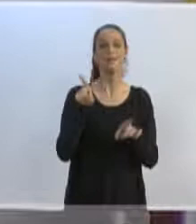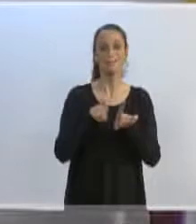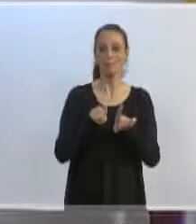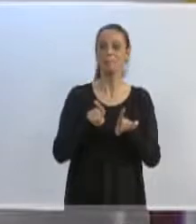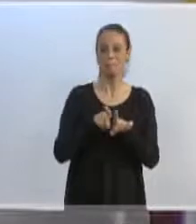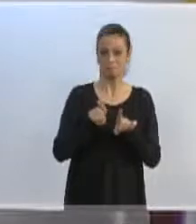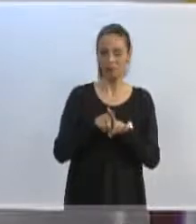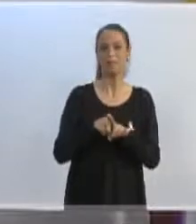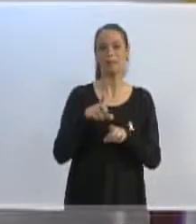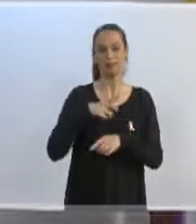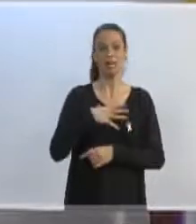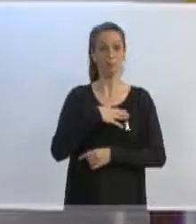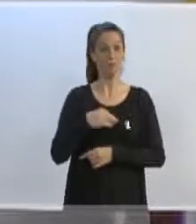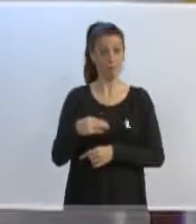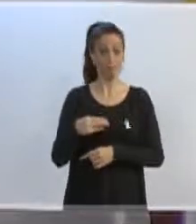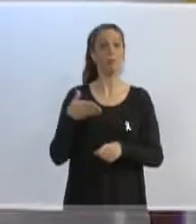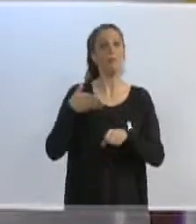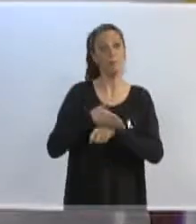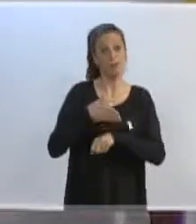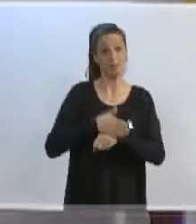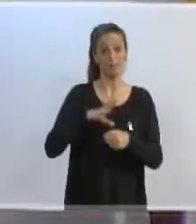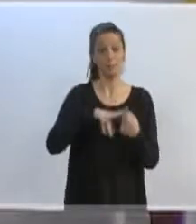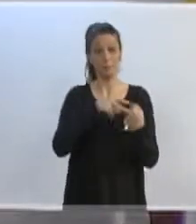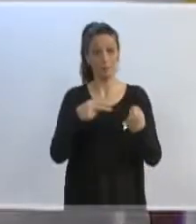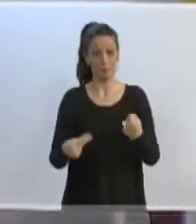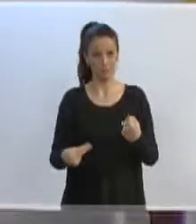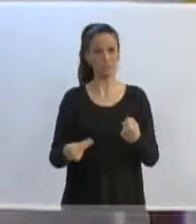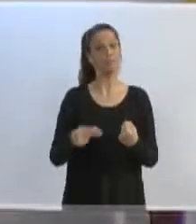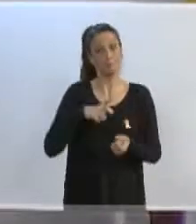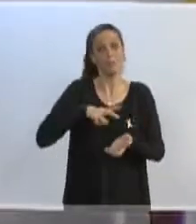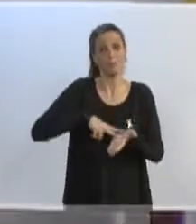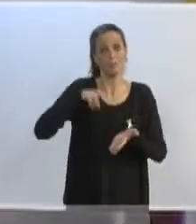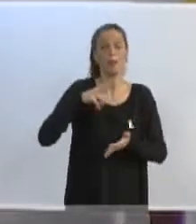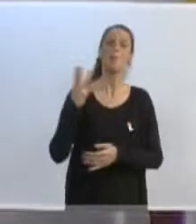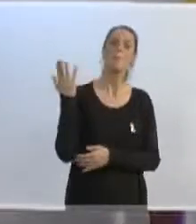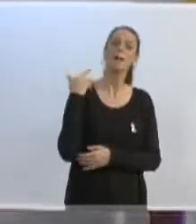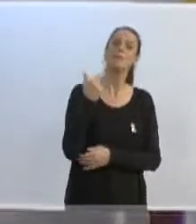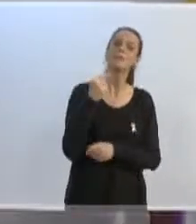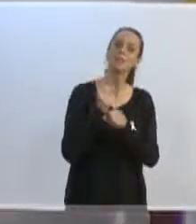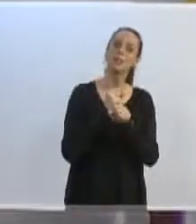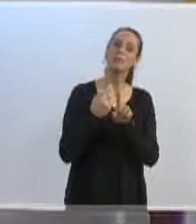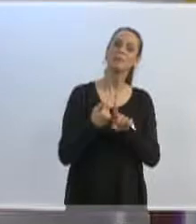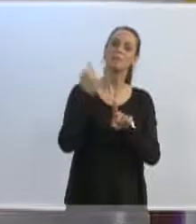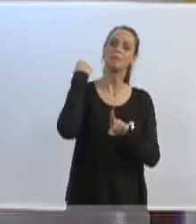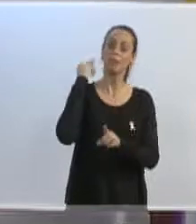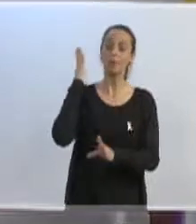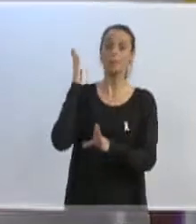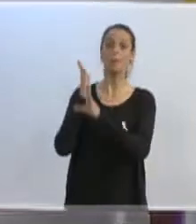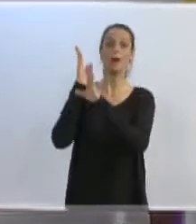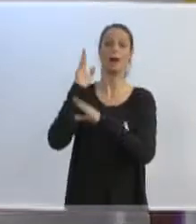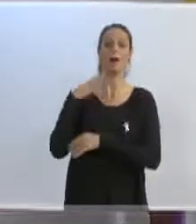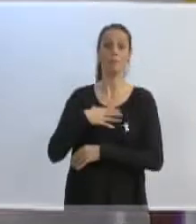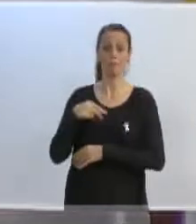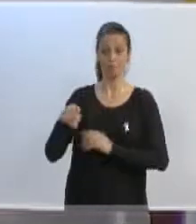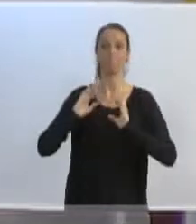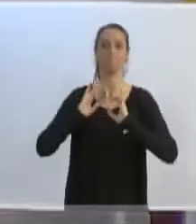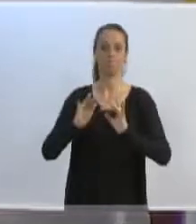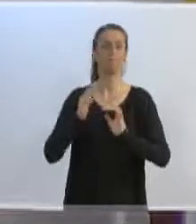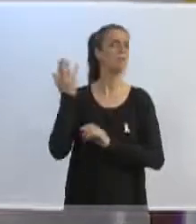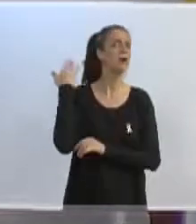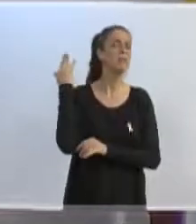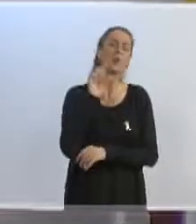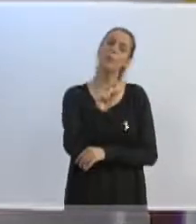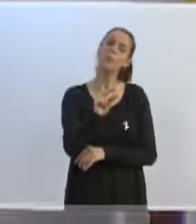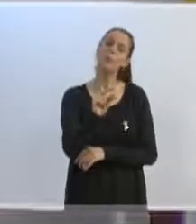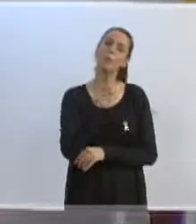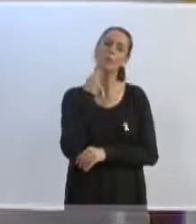beneficiados pelo Paradesporto. Há 7 anos, quando eu descobri o autismo dos meus filhos, não se falava em autismo ainda, era muito